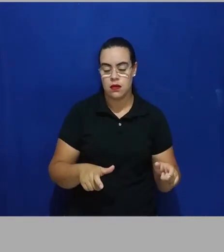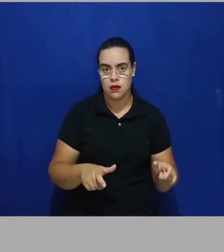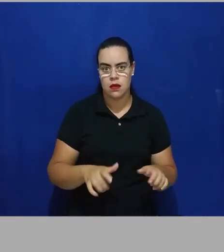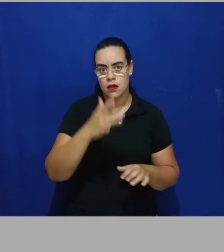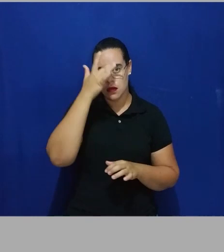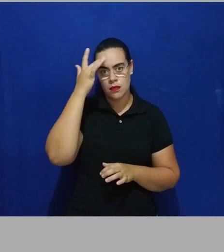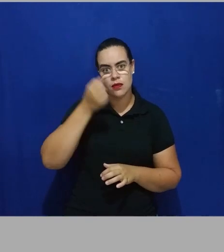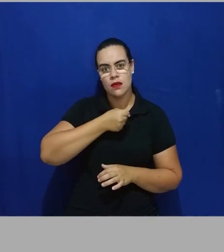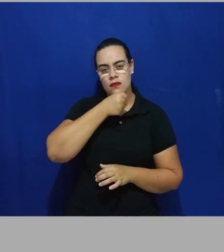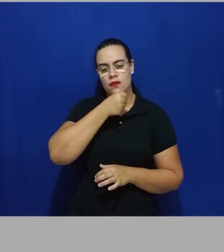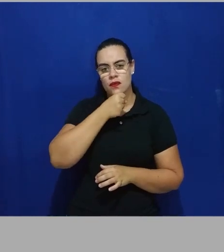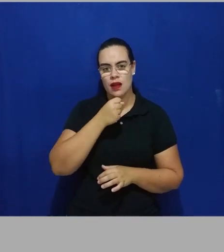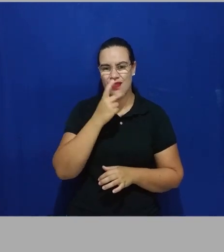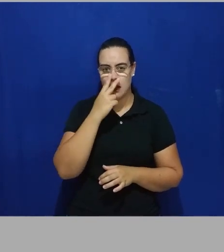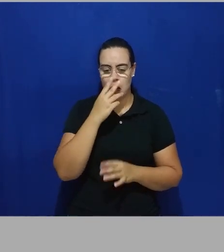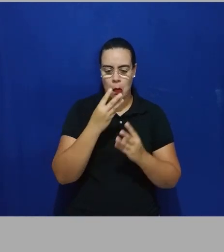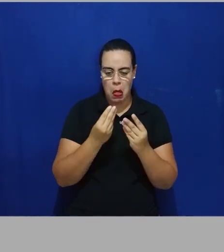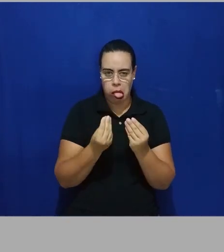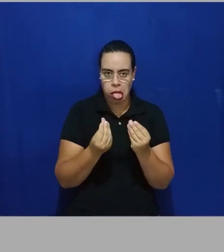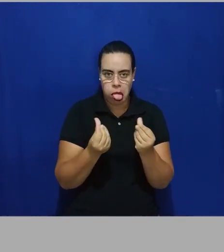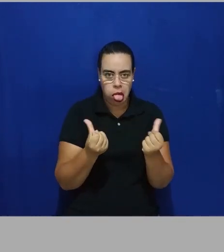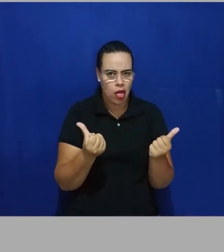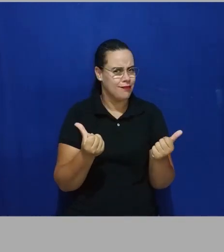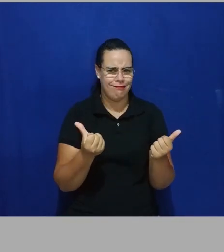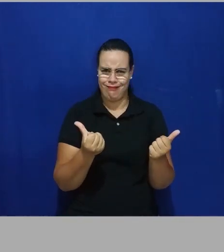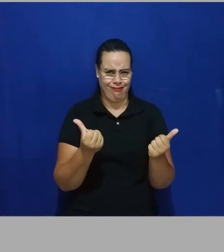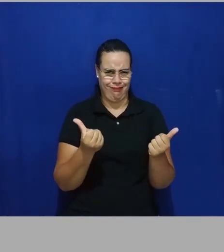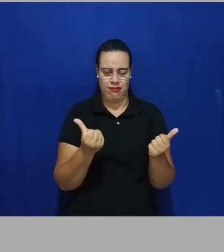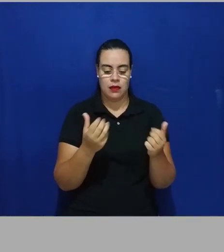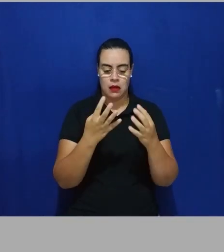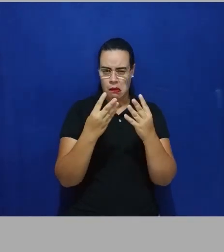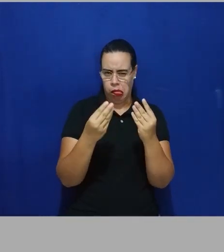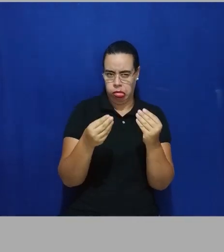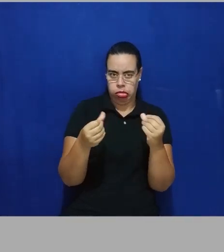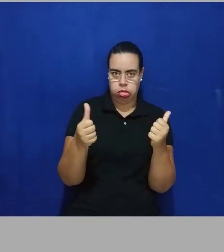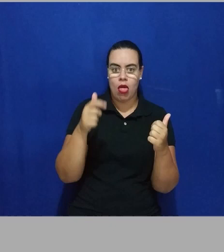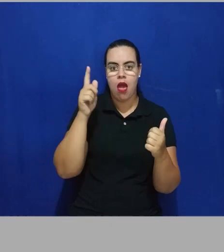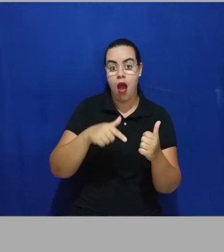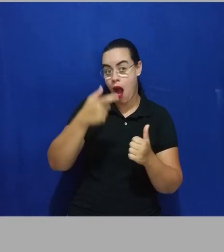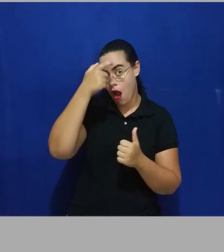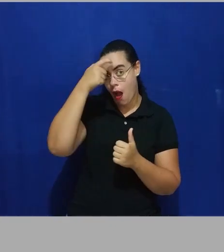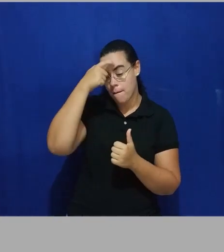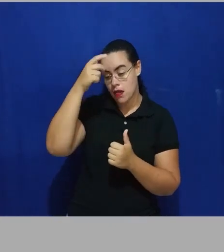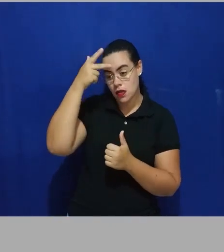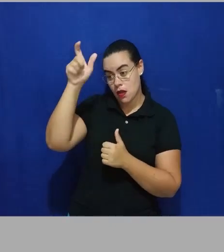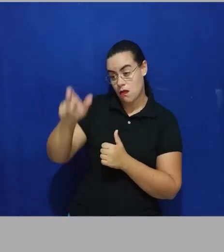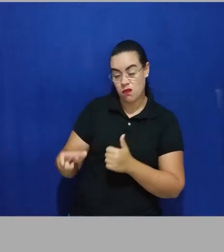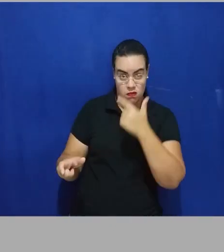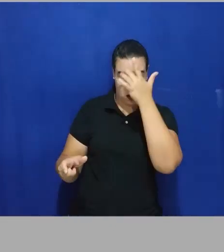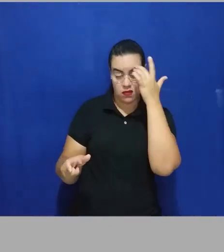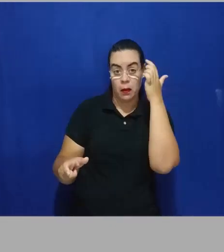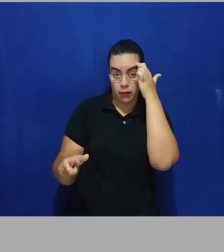apodrecida. Apodrecida é a mentalidade de quem pensa dessa forma. Uma pessoa idosa, ela pode ter